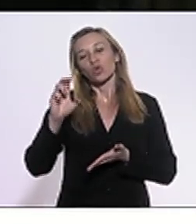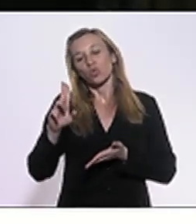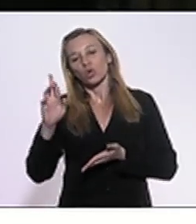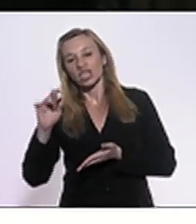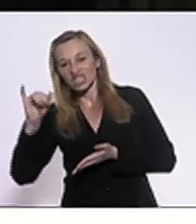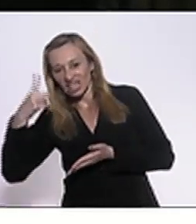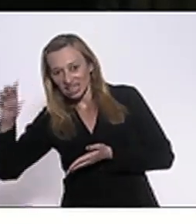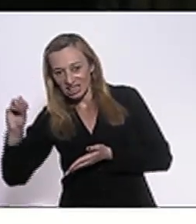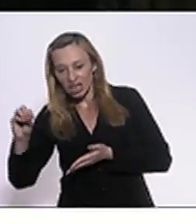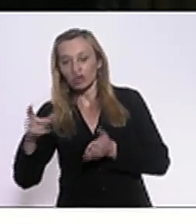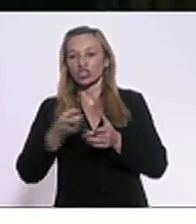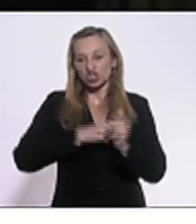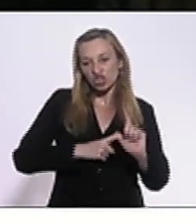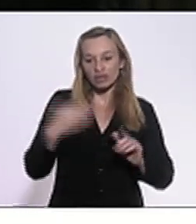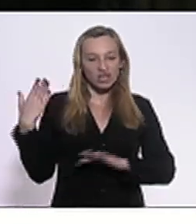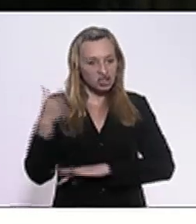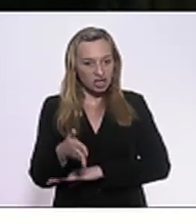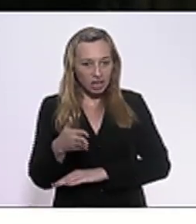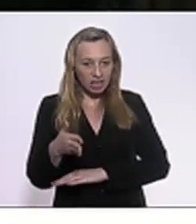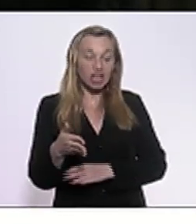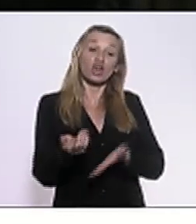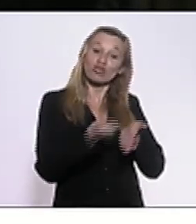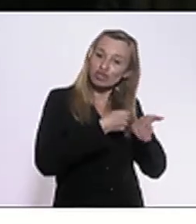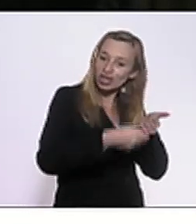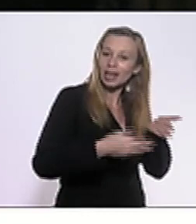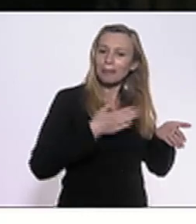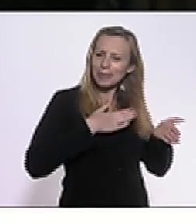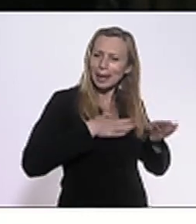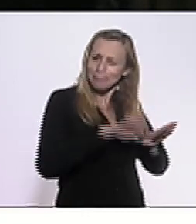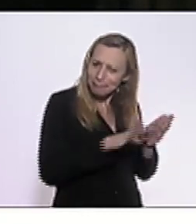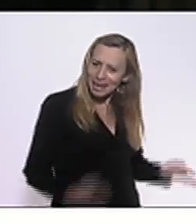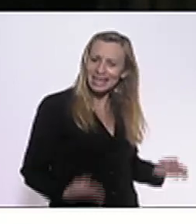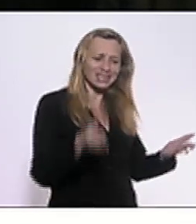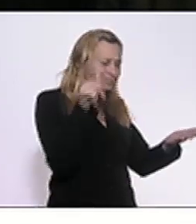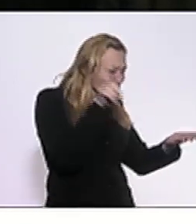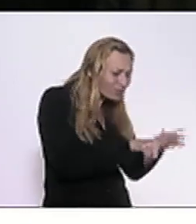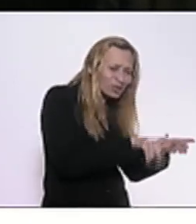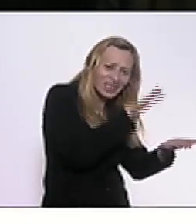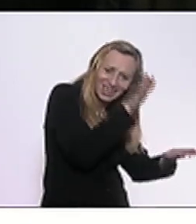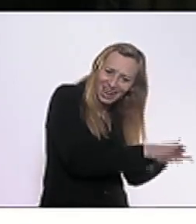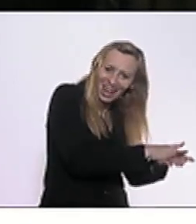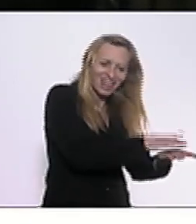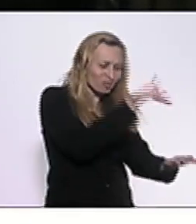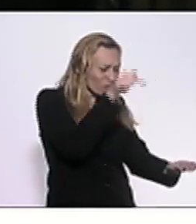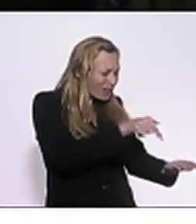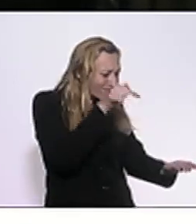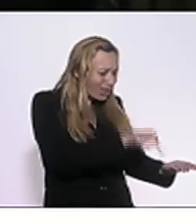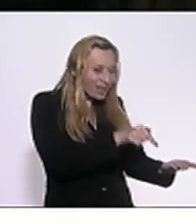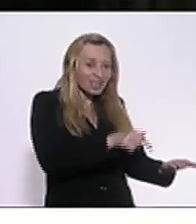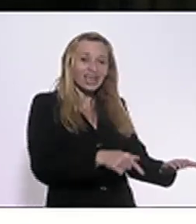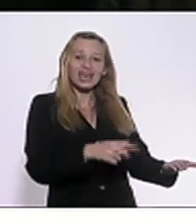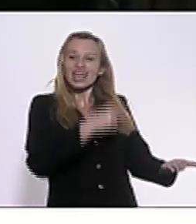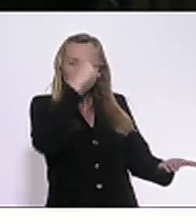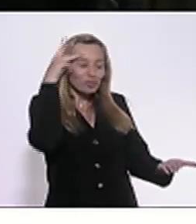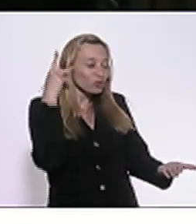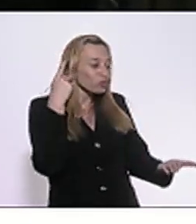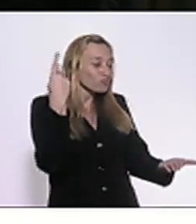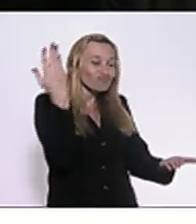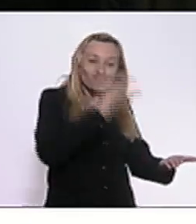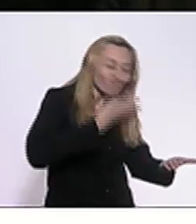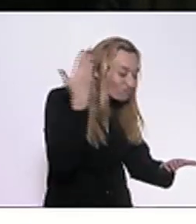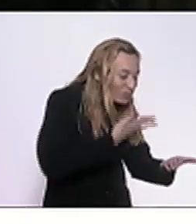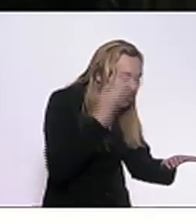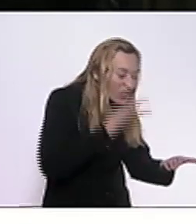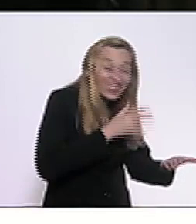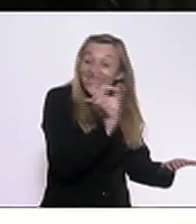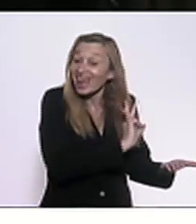e dívida ativa. Está em cima da minha mesa, dentro do papel. Securitização e dívida ativa com a minha caneta, para que